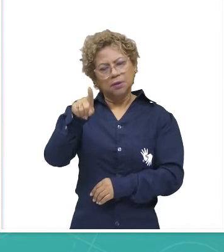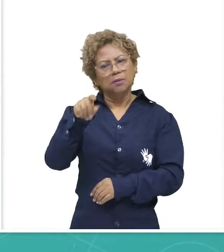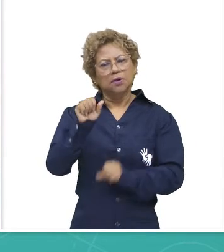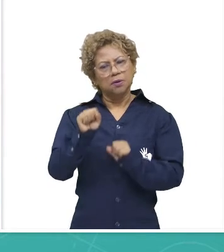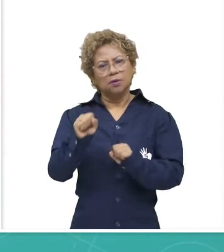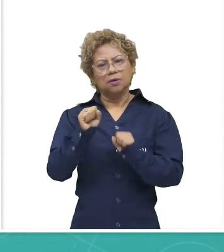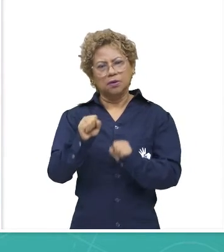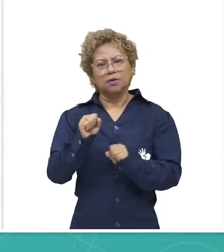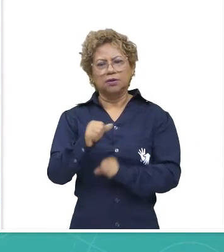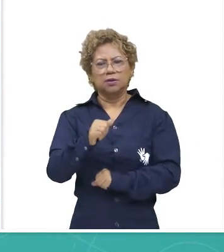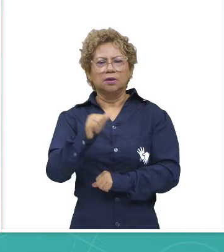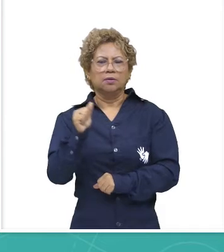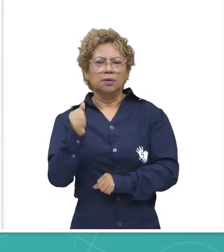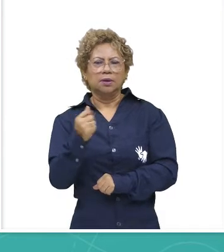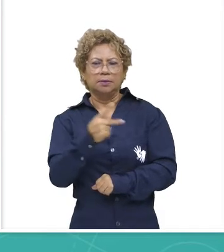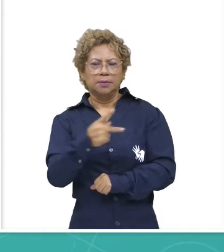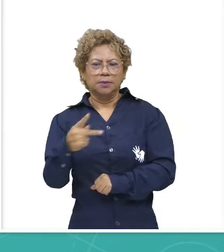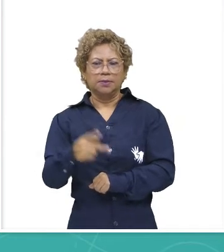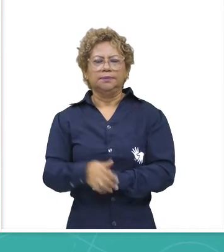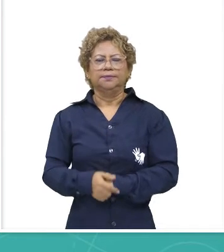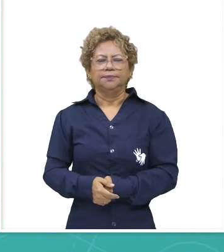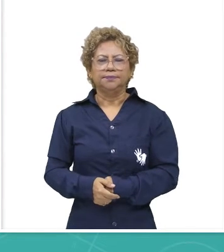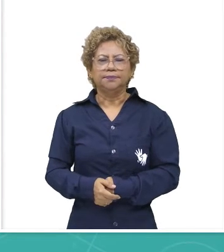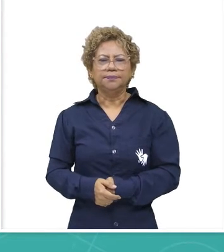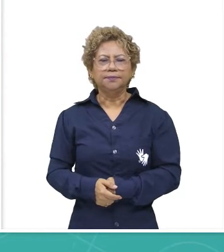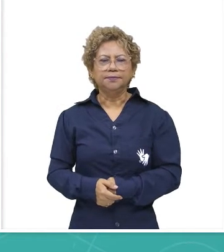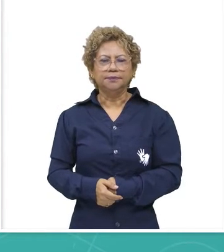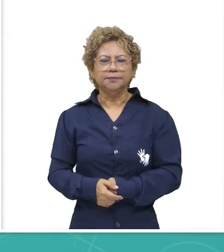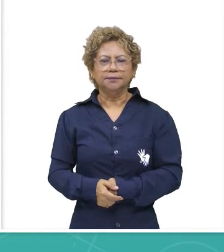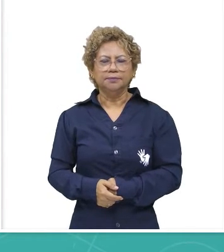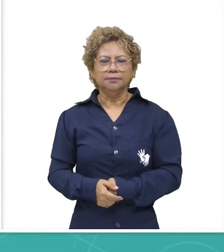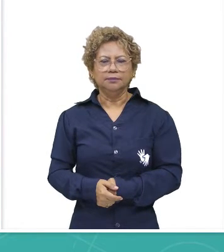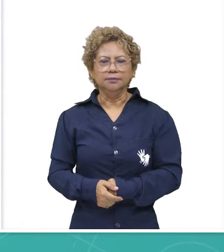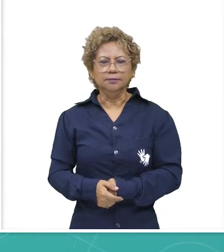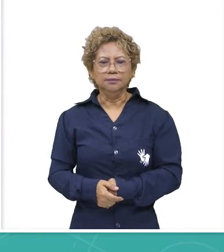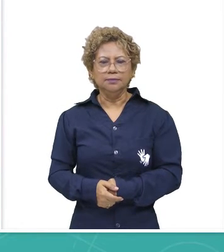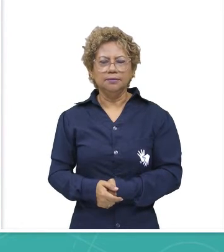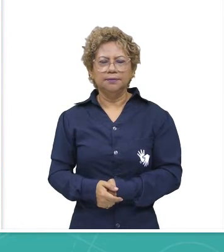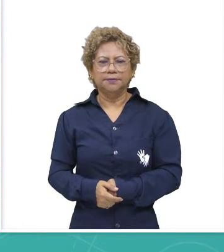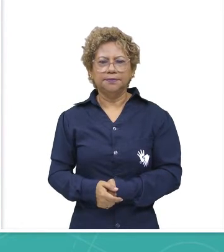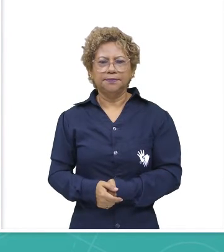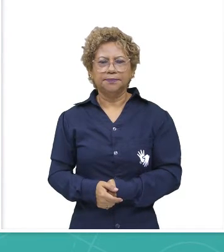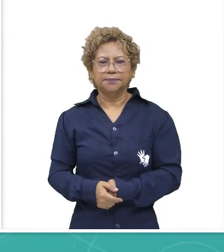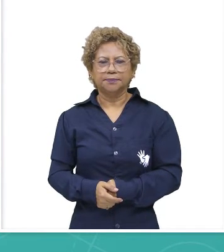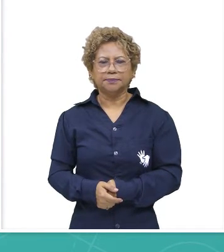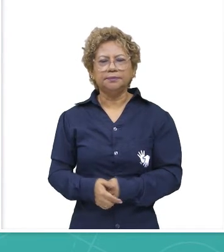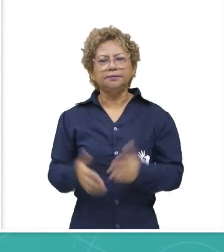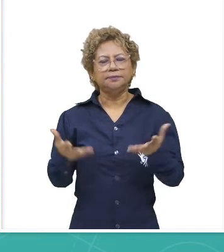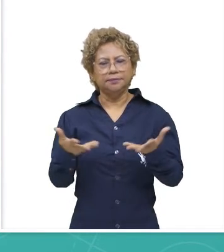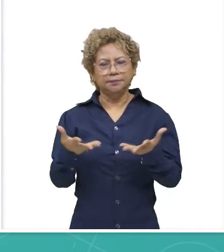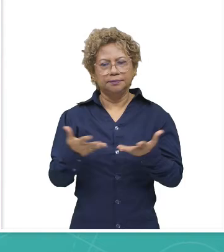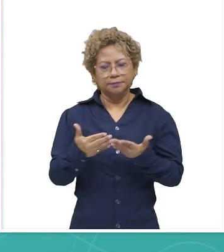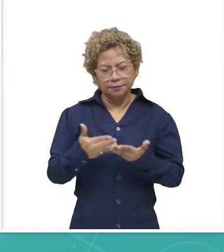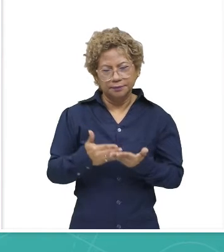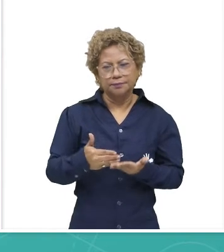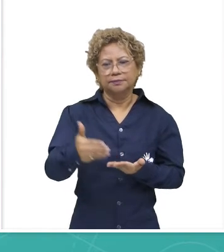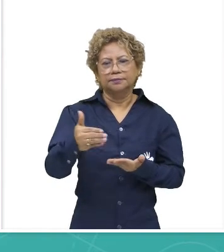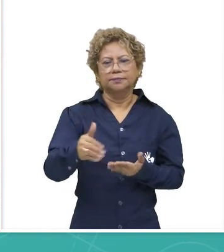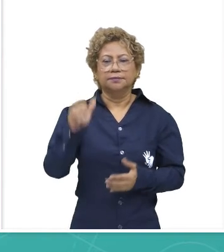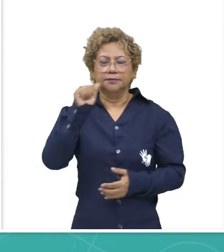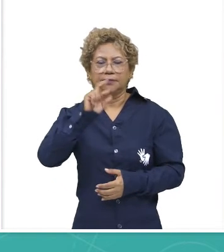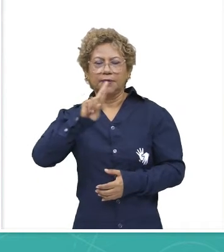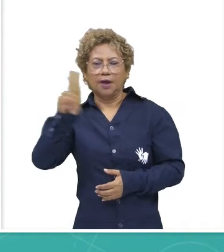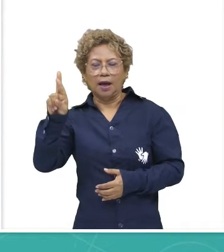aí um barômetro digital, tá bom? Vamos continuar falando, nós estamos falando do ar, falamos de